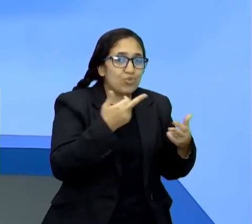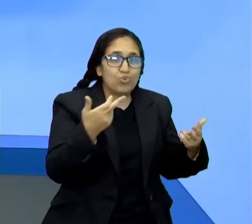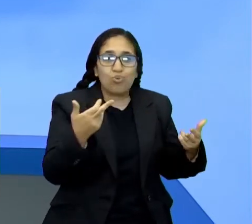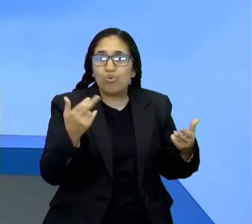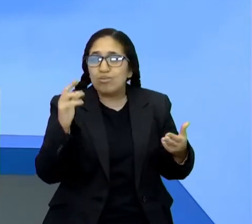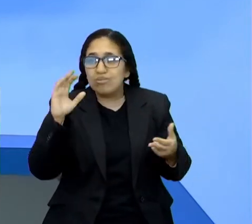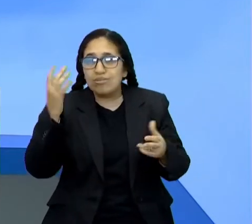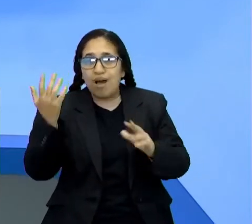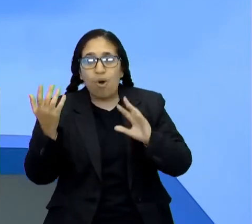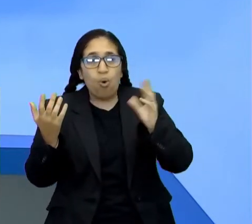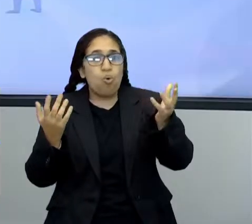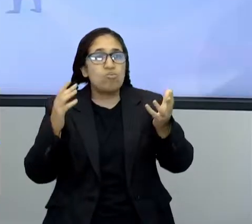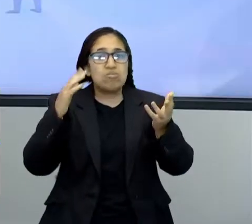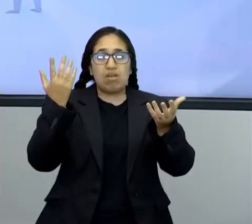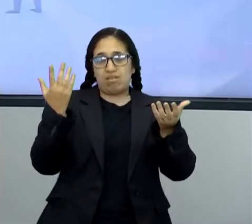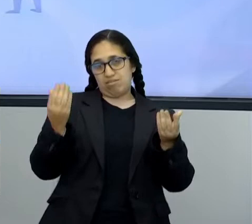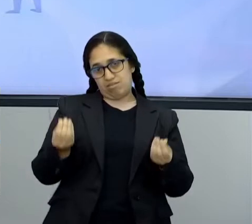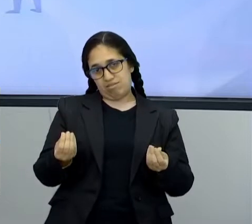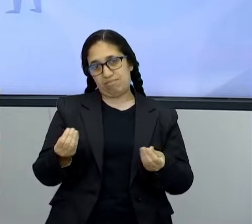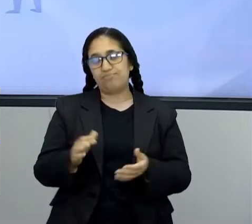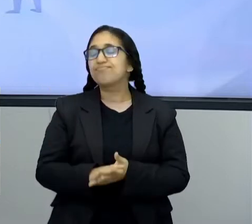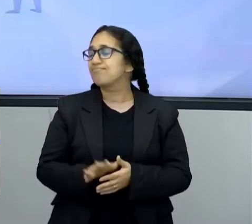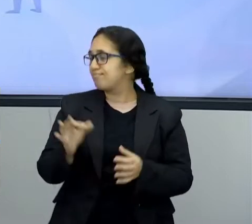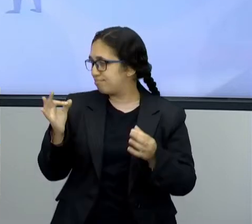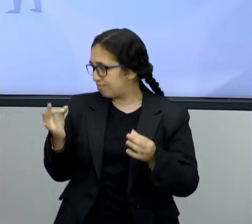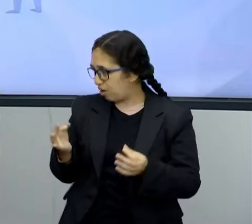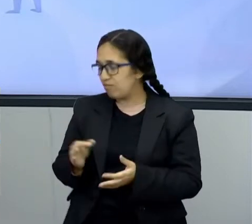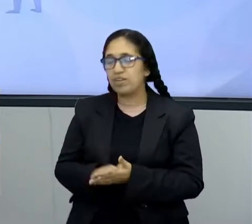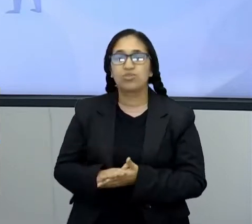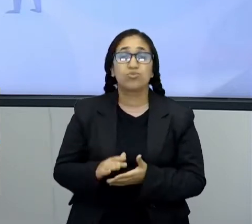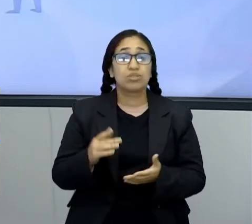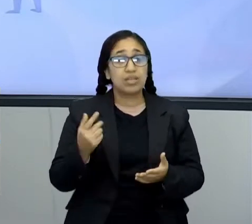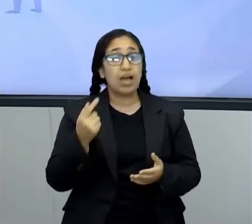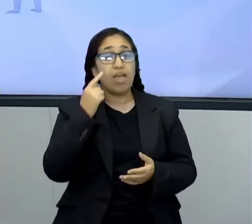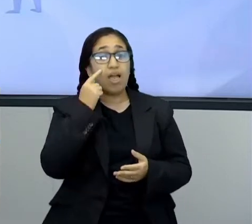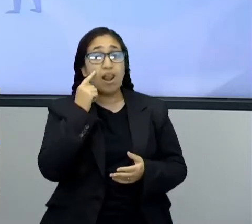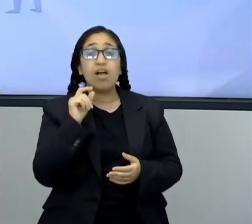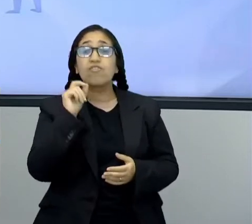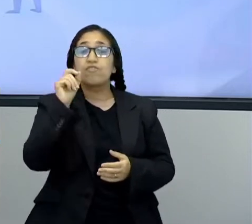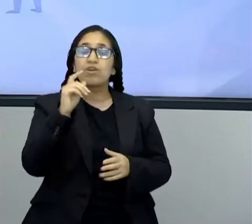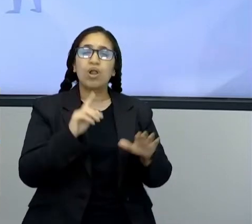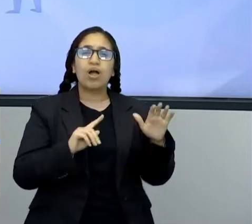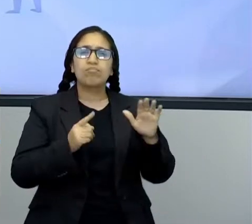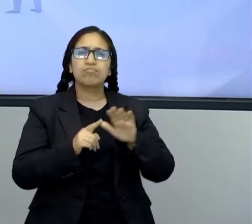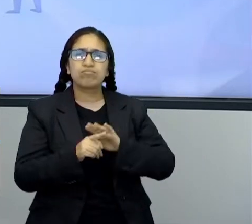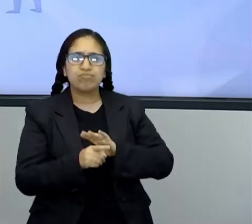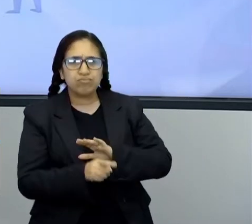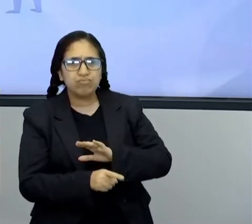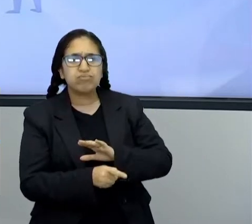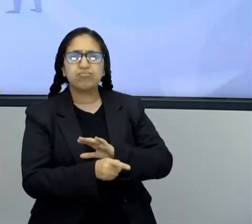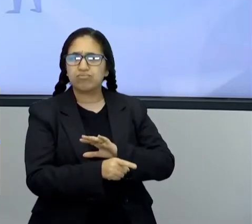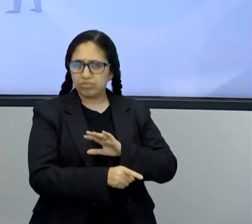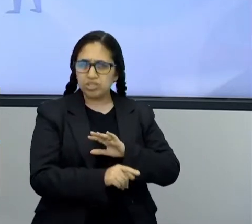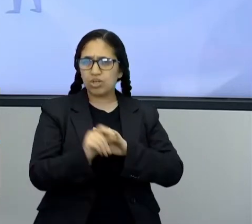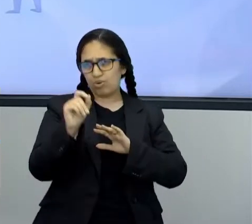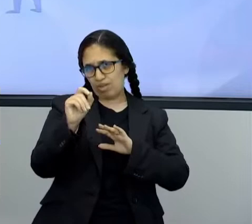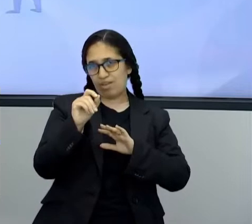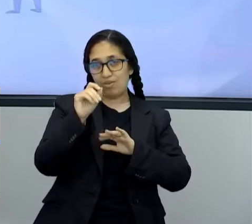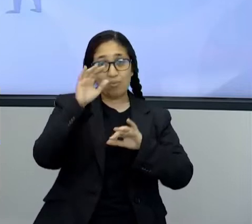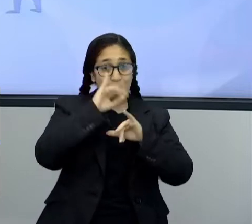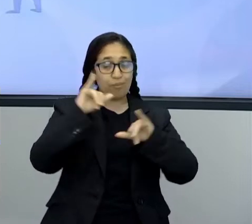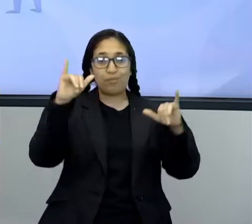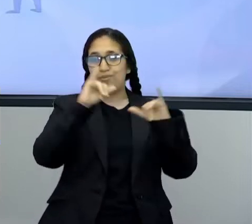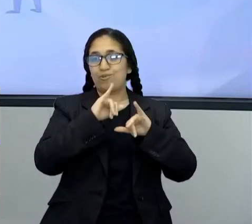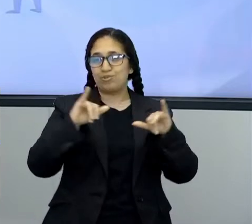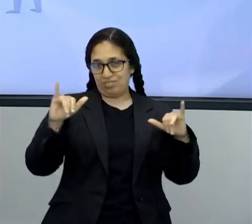né? Sim. Tipo, né? Isso. Perfeito. E a reportagem, ela vem aprofundando aí, geralmente uma notícia,